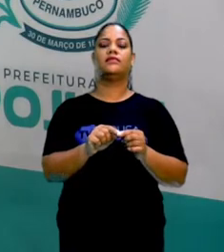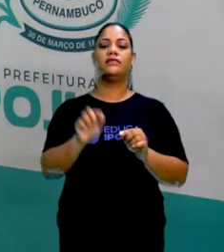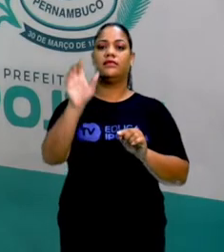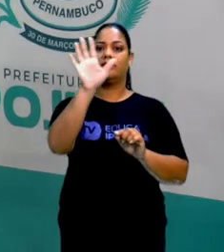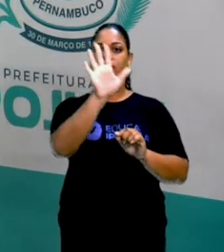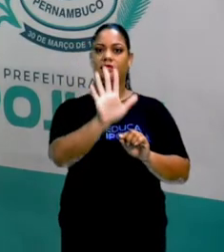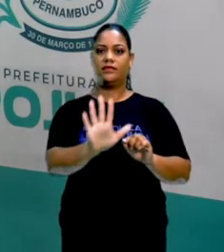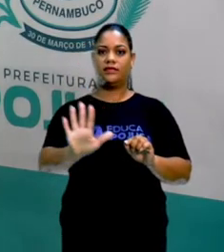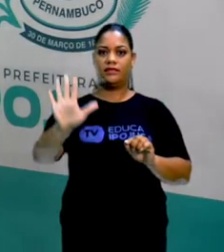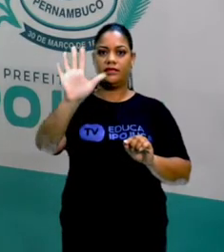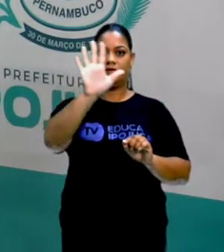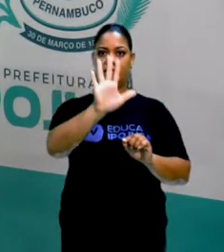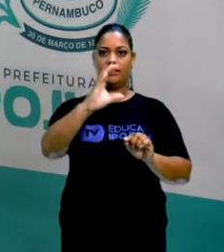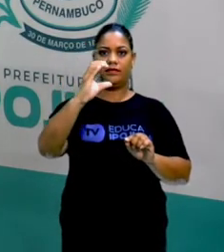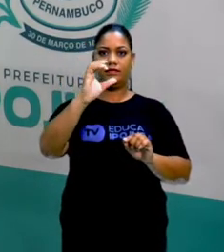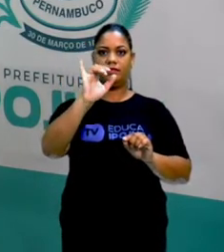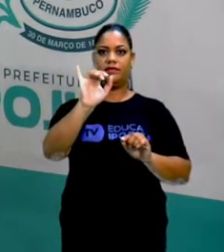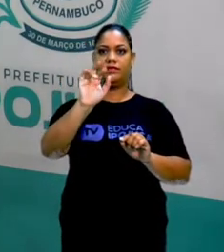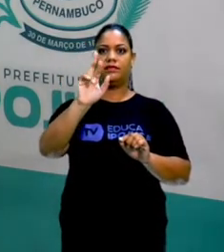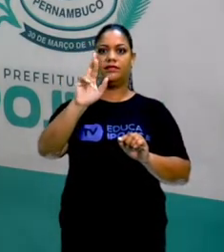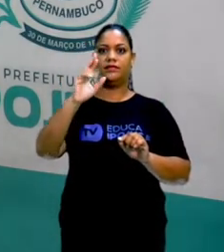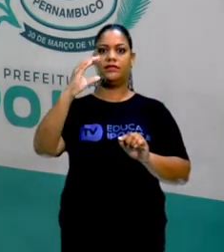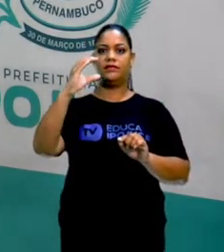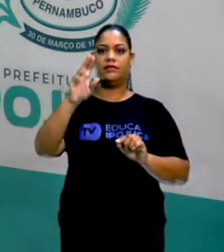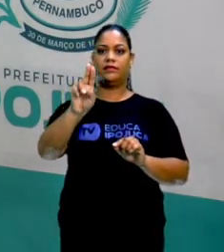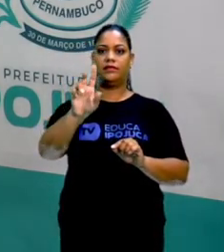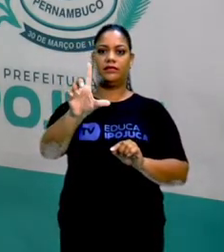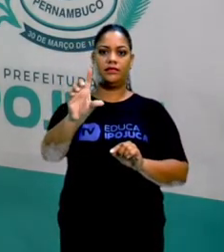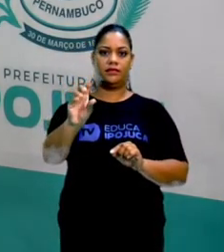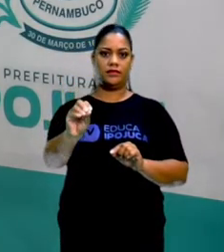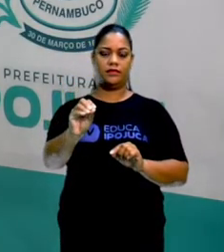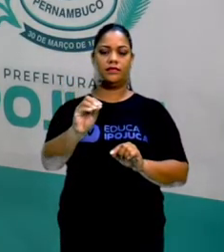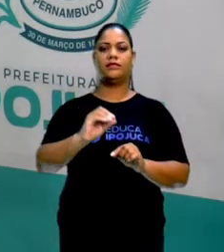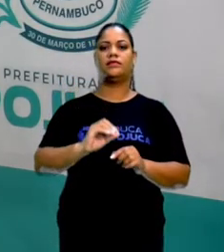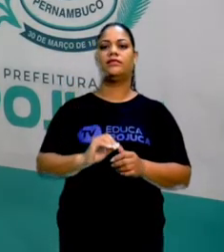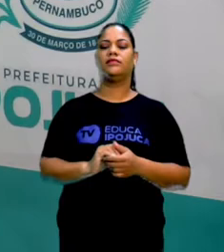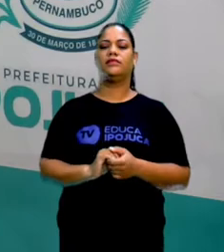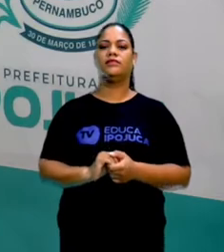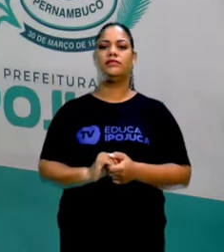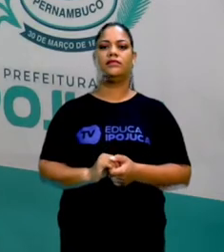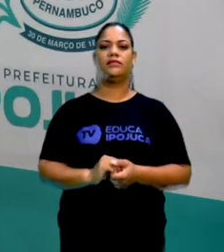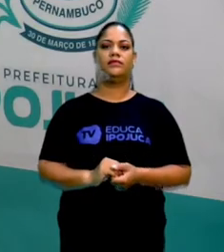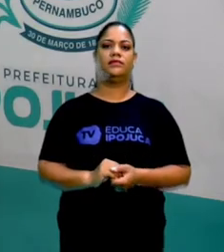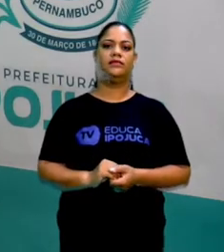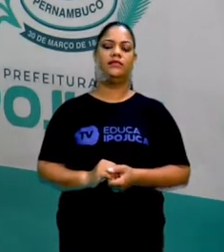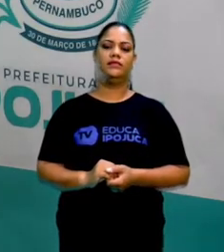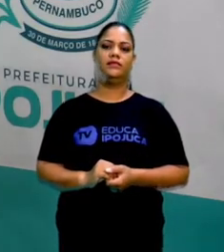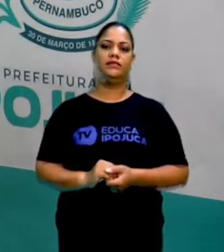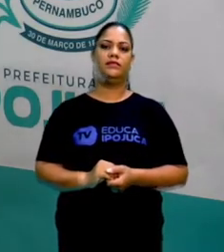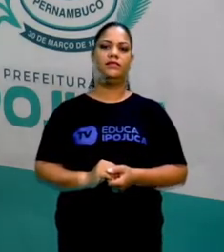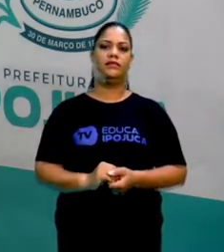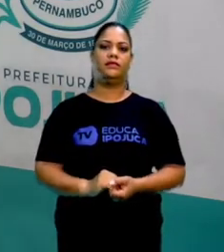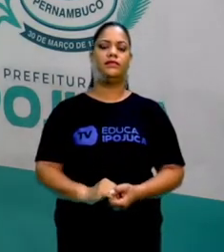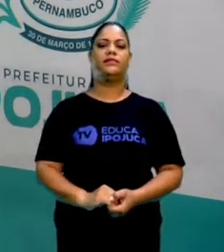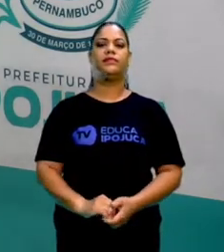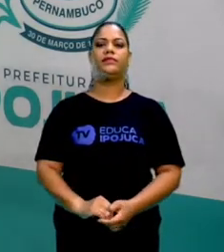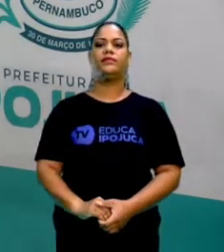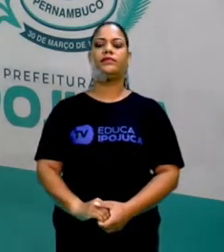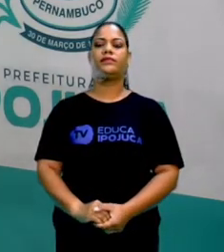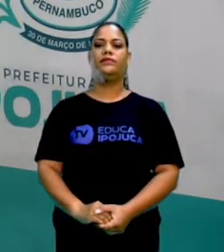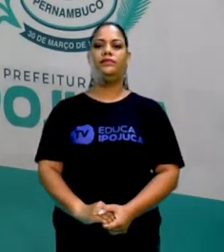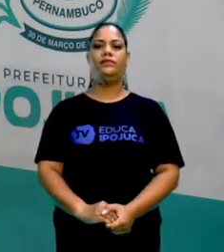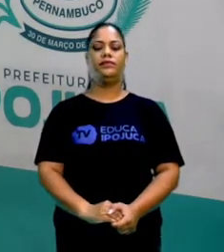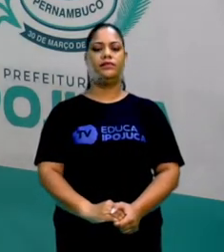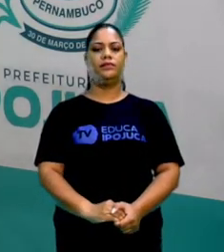o círculo é a região interna. A circunferência é o contorno do círculo e o círculo é a parte